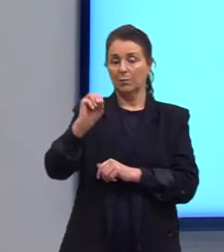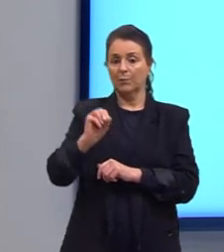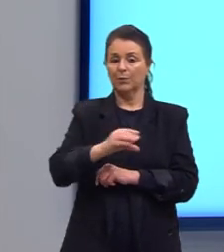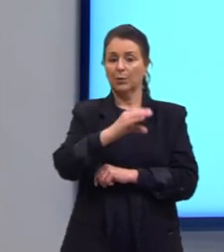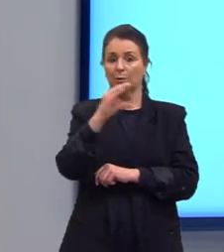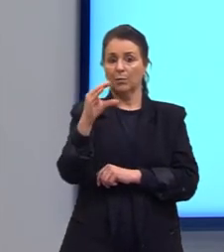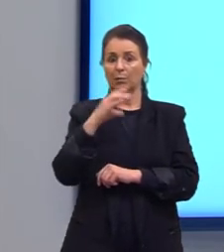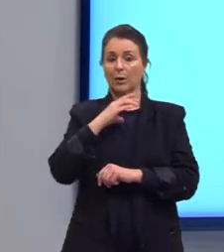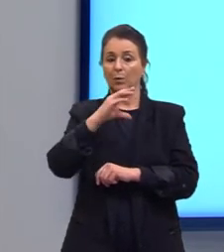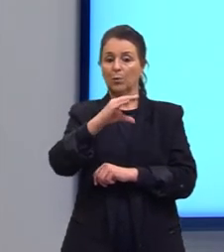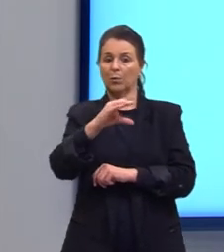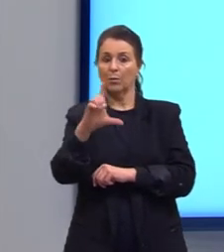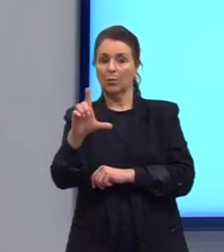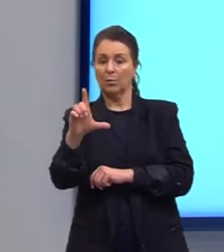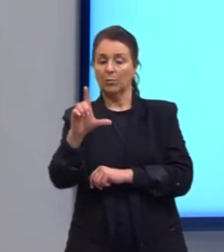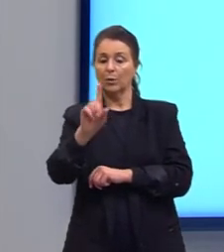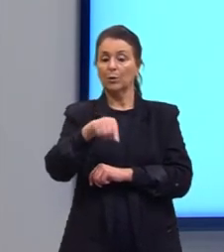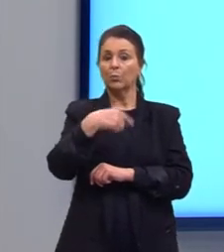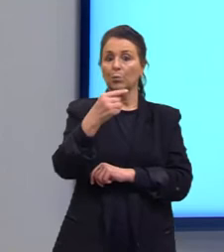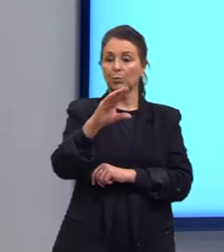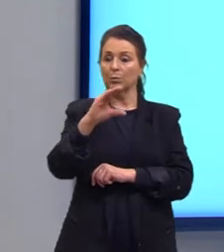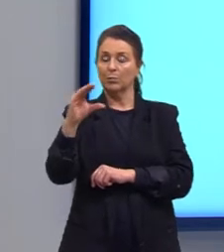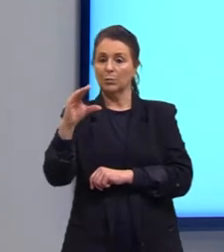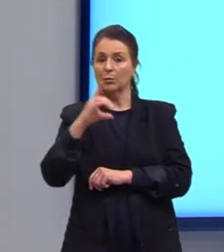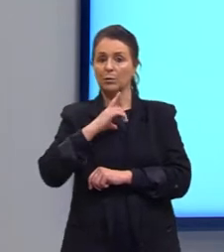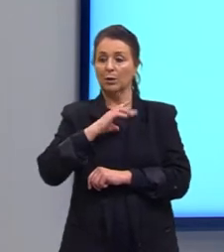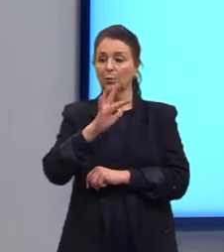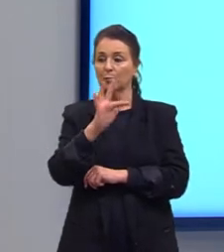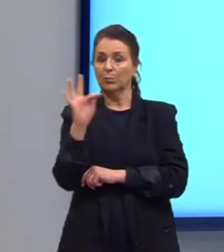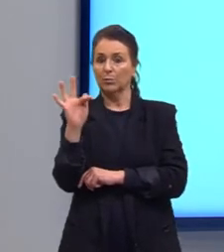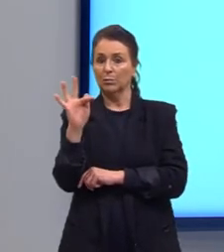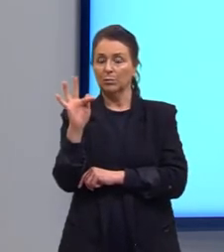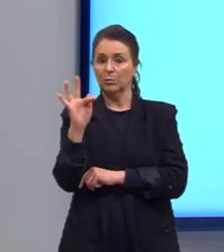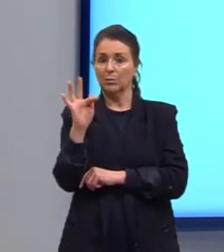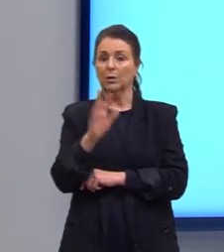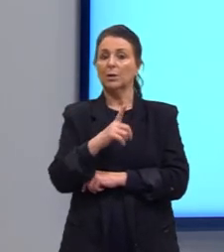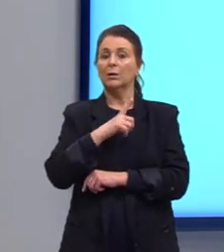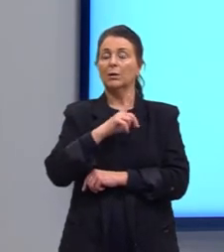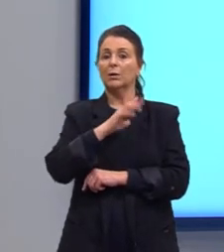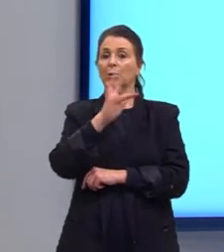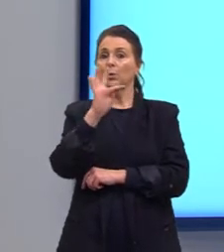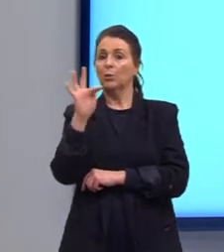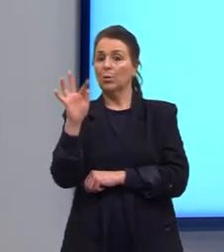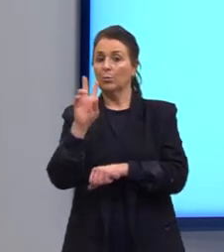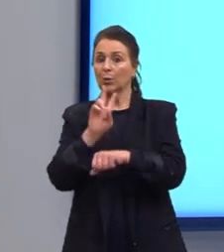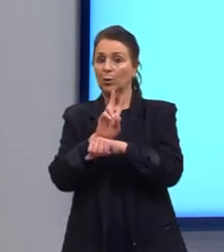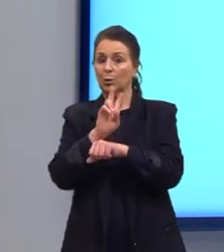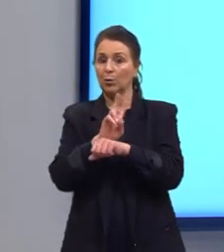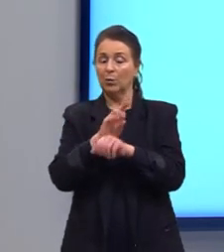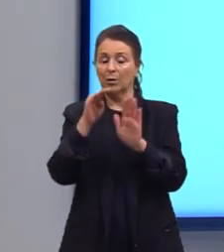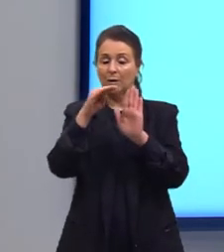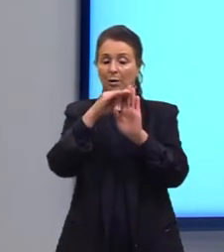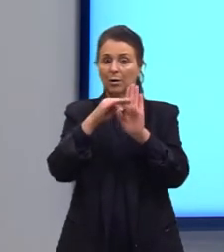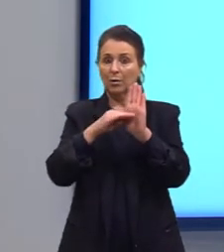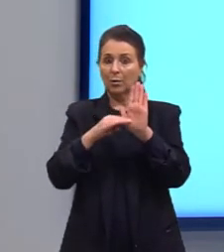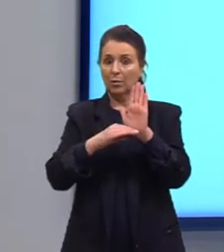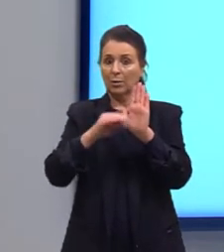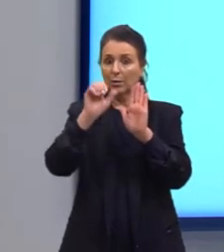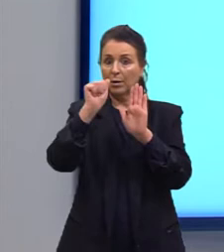tenho o cloro e no outro carbono tem um flúor Então vou dar nomes e cuidar de alfabética